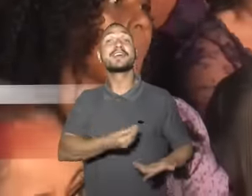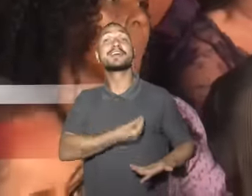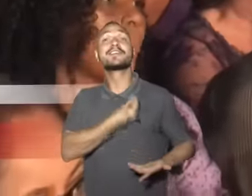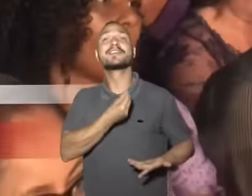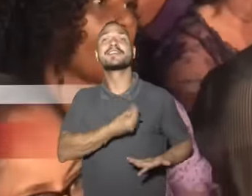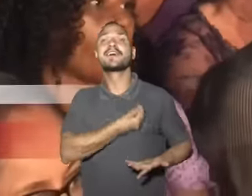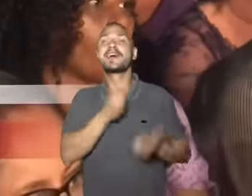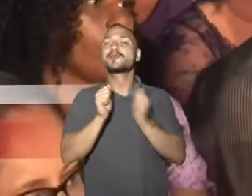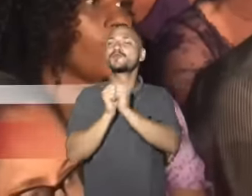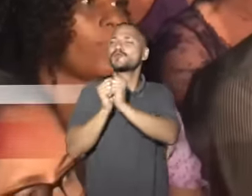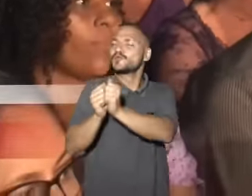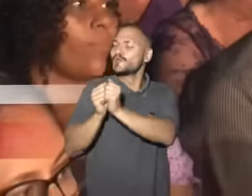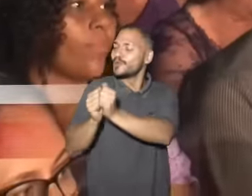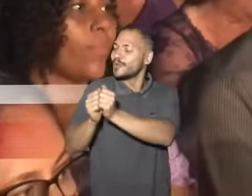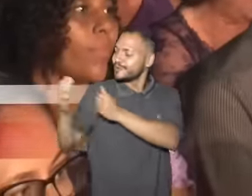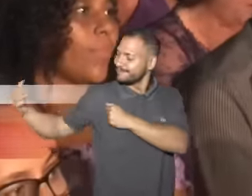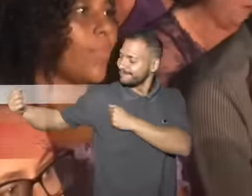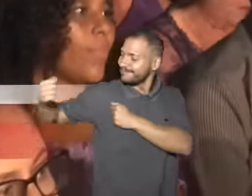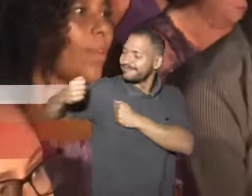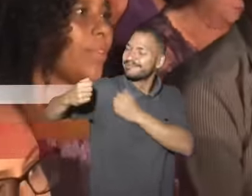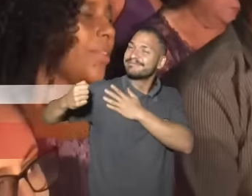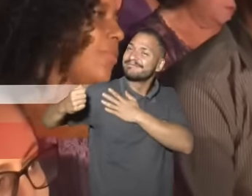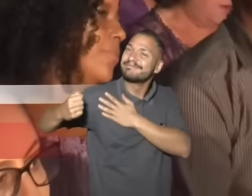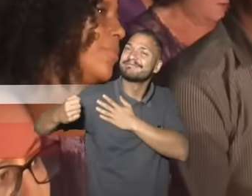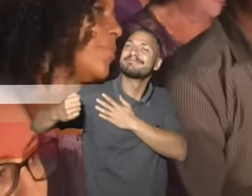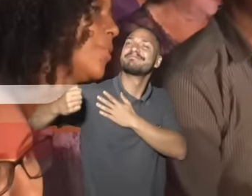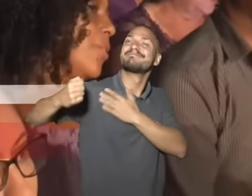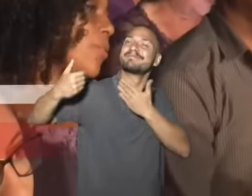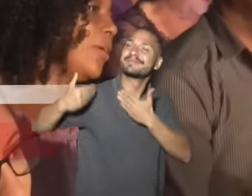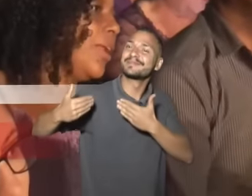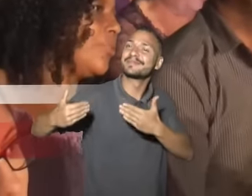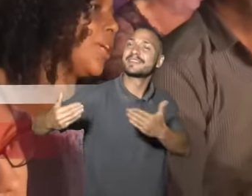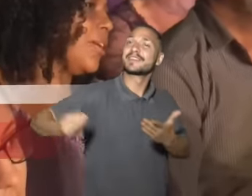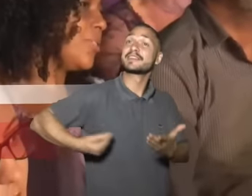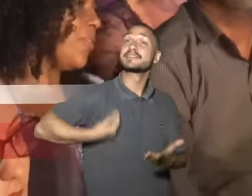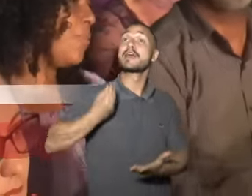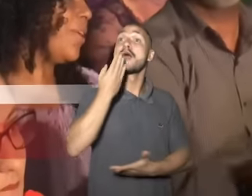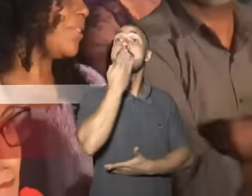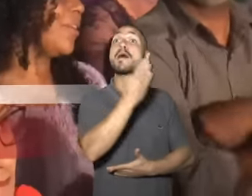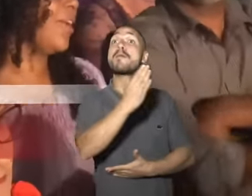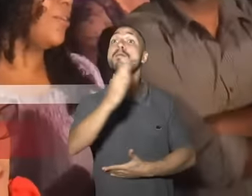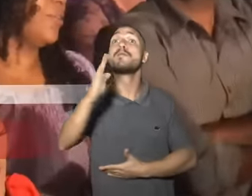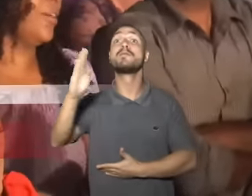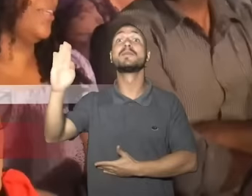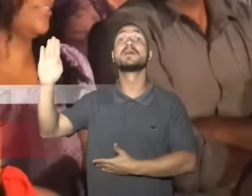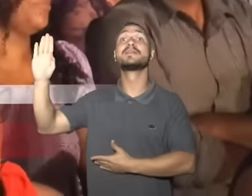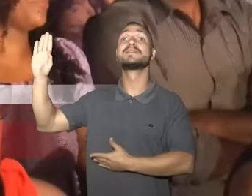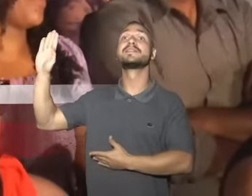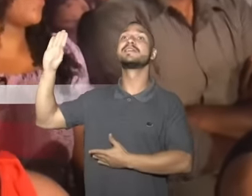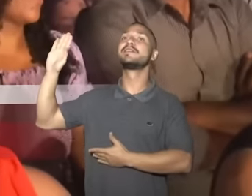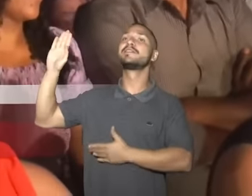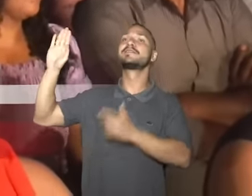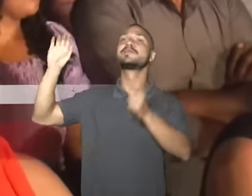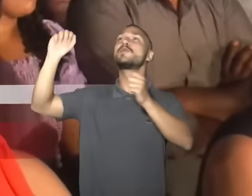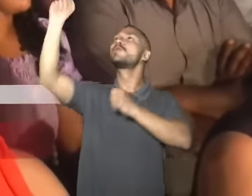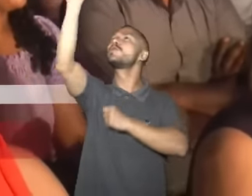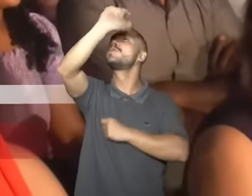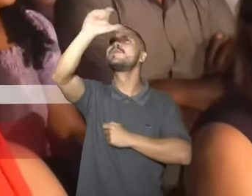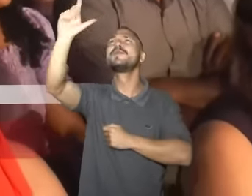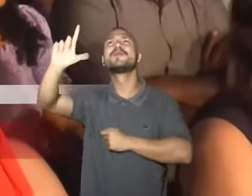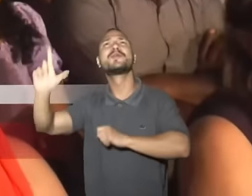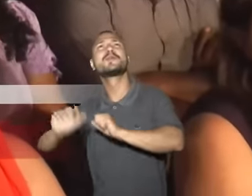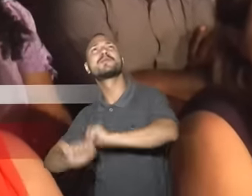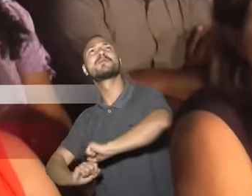viver ao teu lado com o arco da promessa do